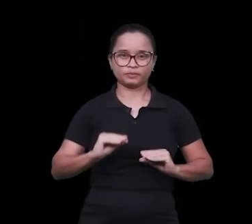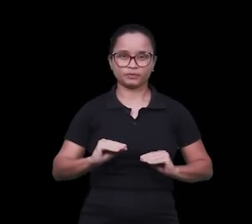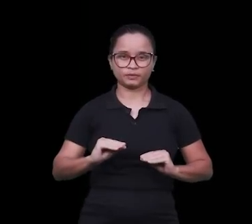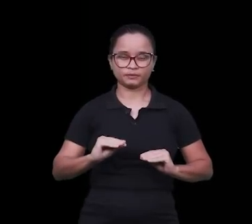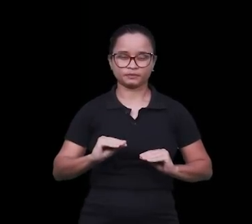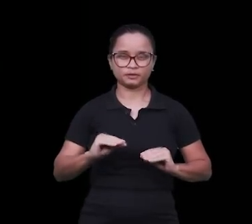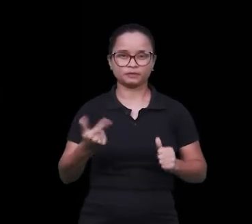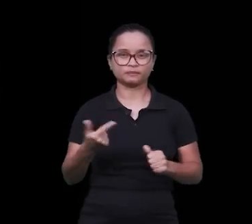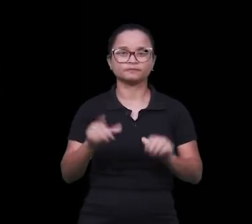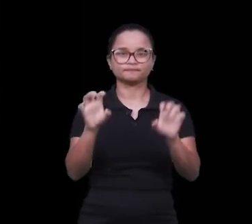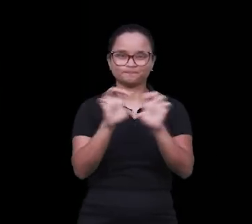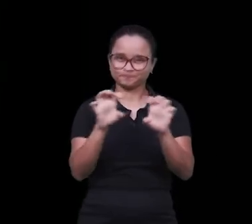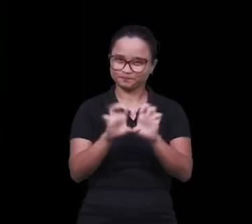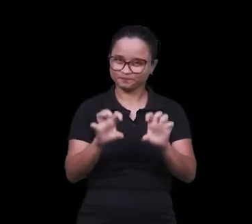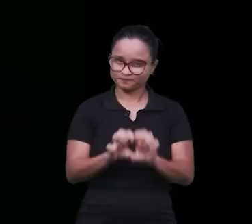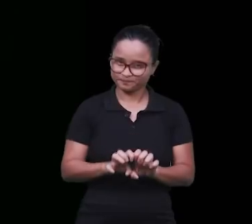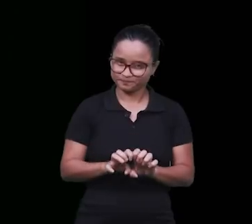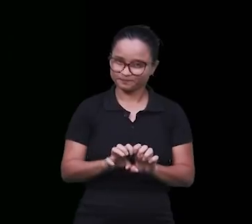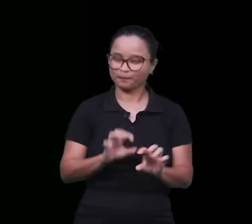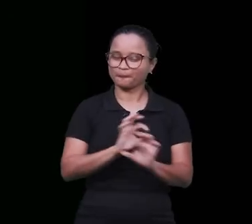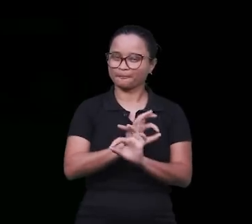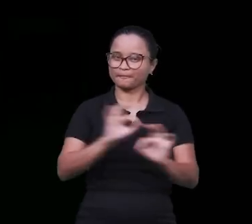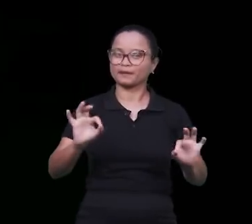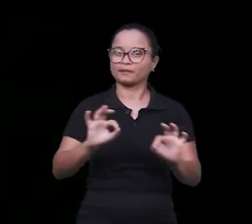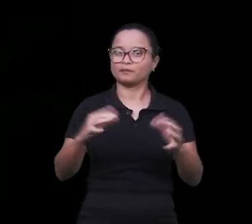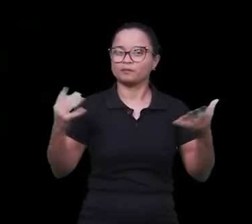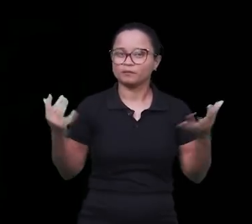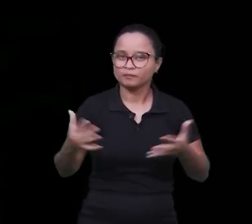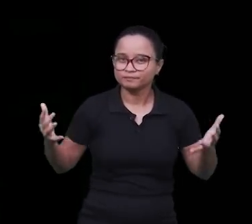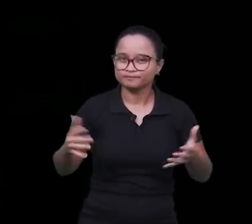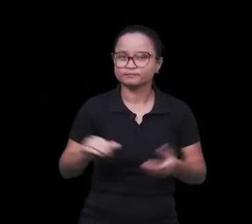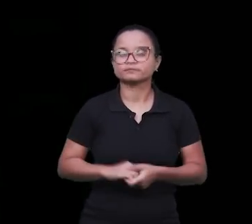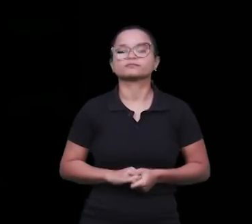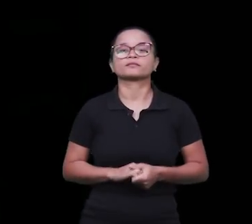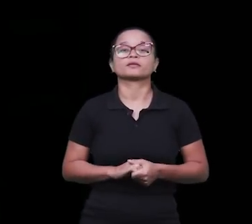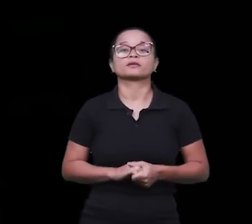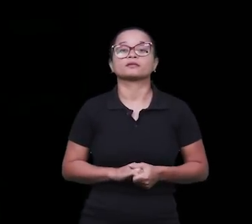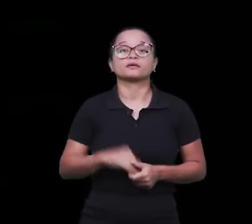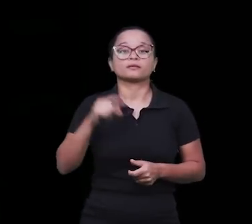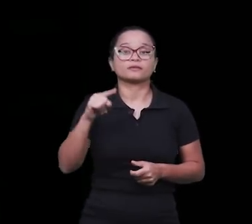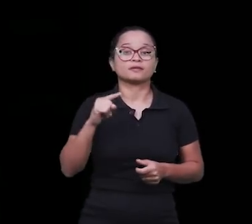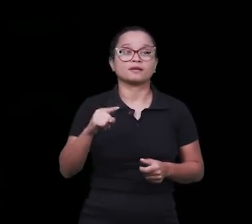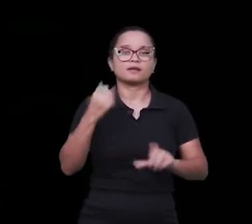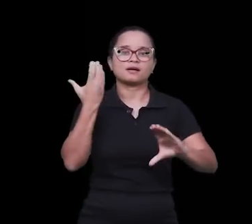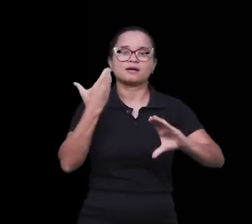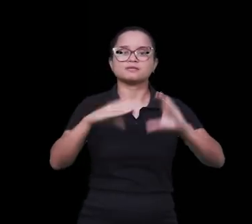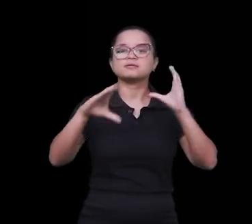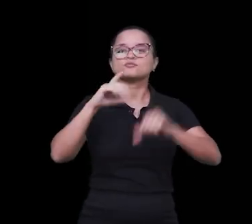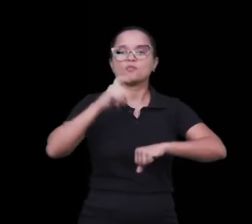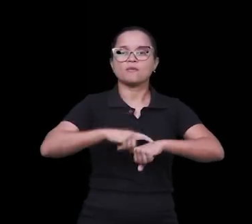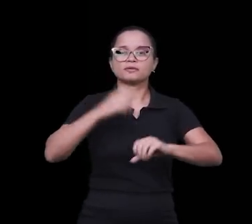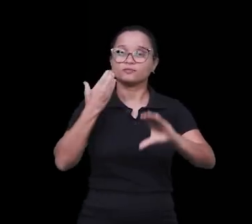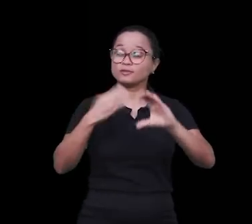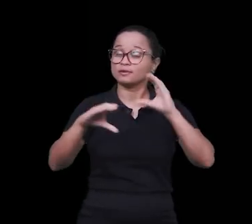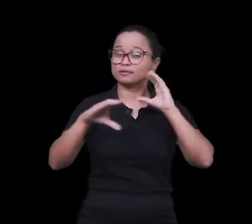Essa estrutura funciona exatamente dessa maneira quando você está cantando.